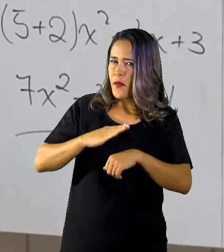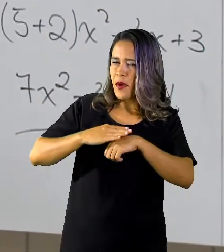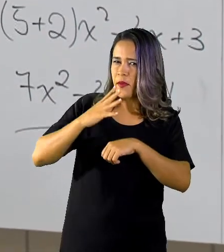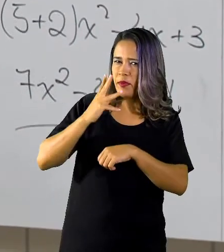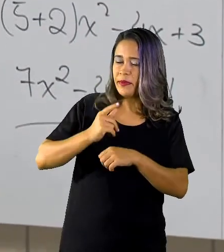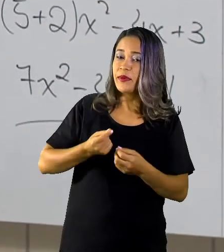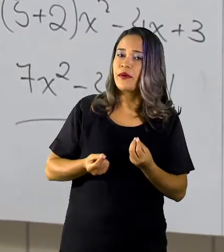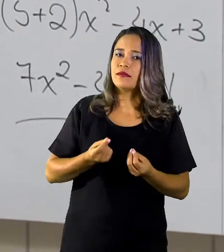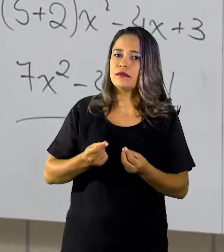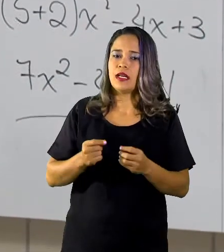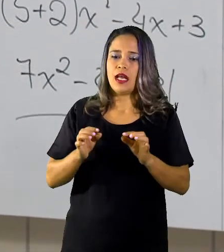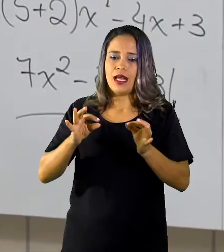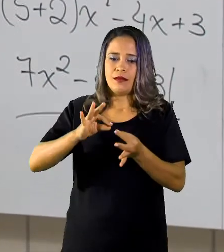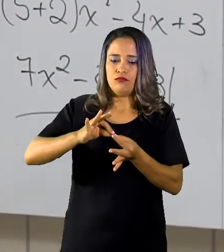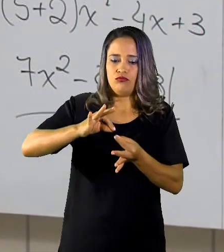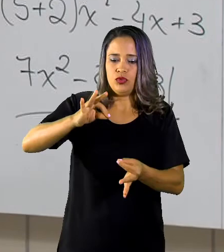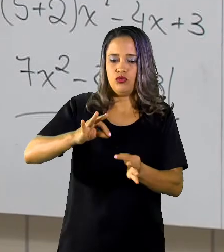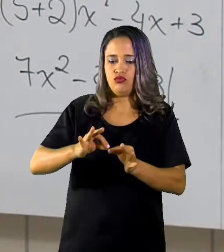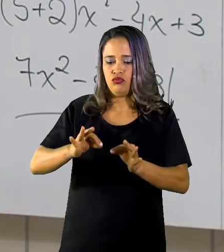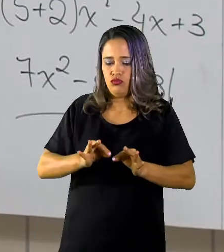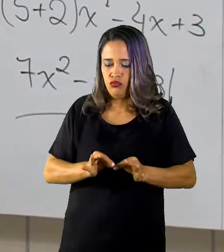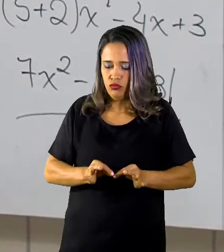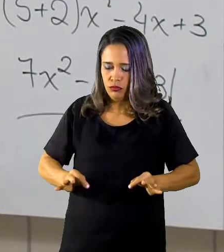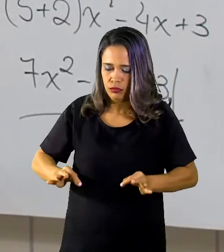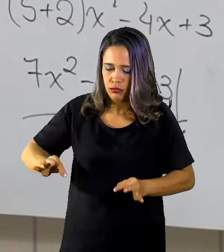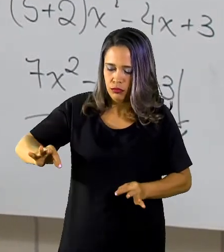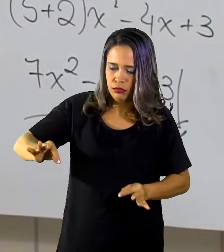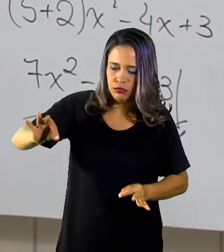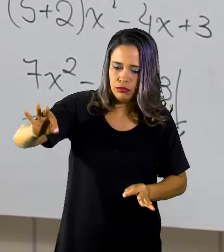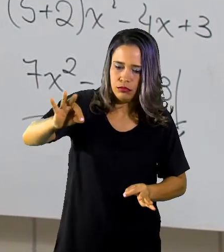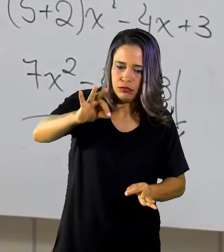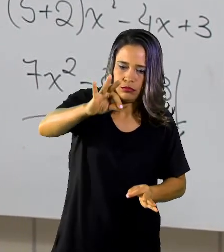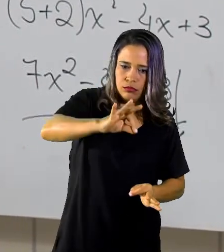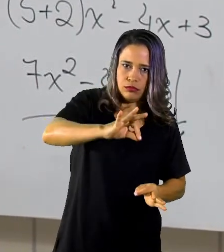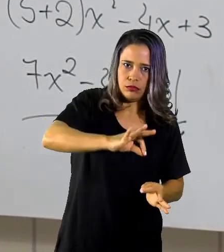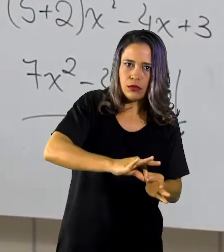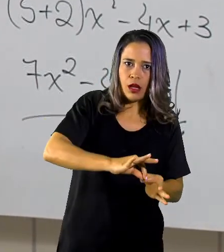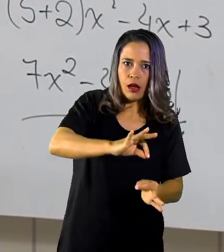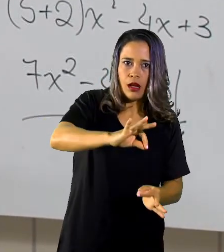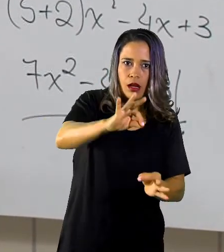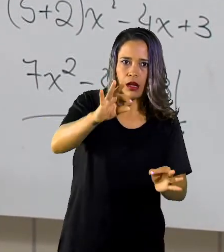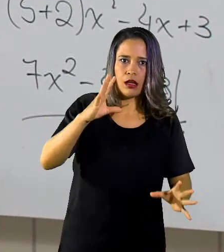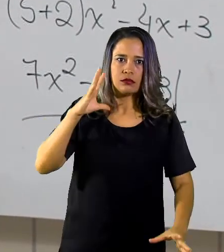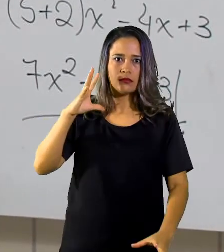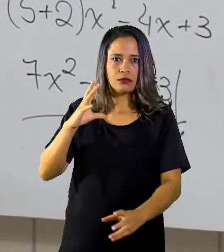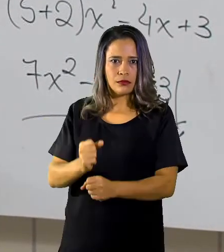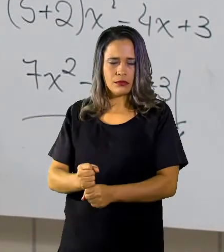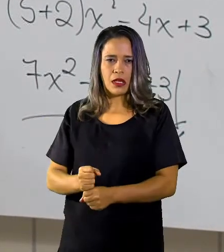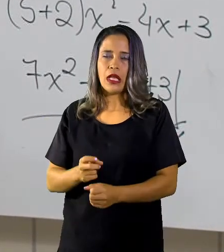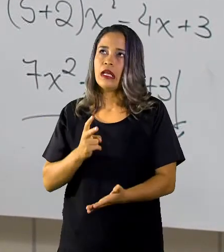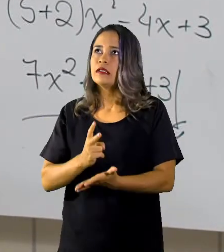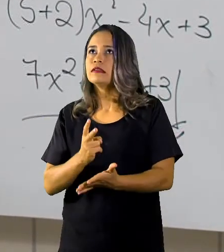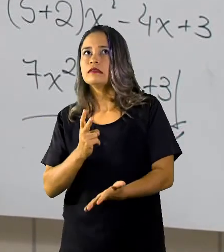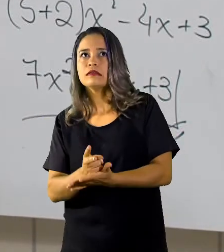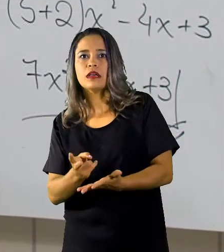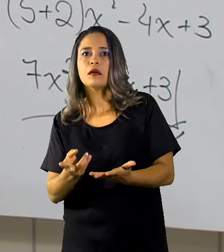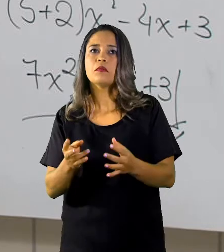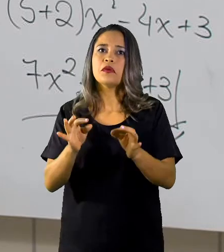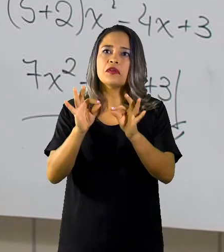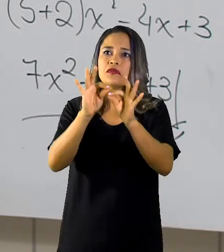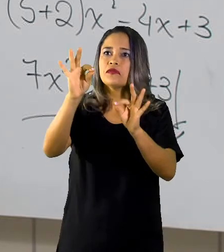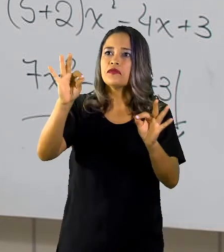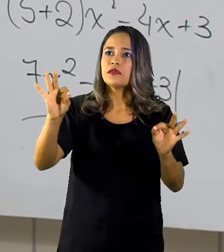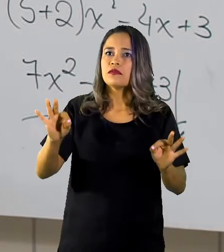Perímetro é a medida do contorno de uma figura. Porque nem sempre a figura vai ter lados para a